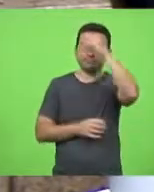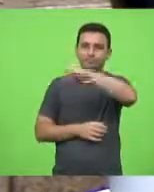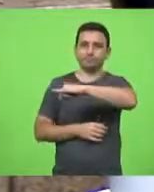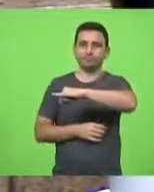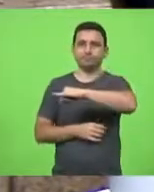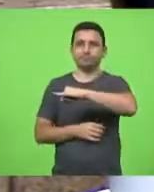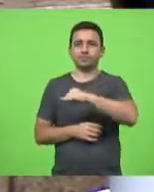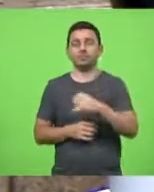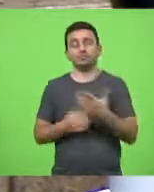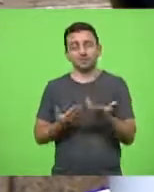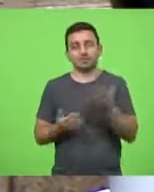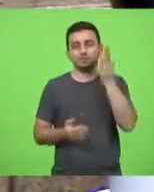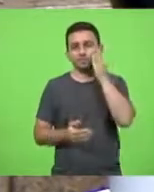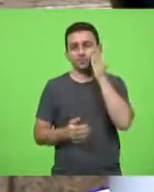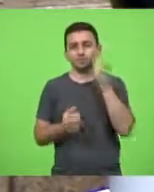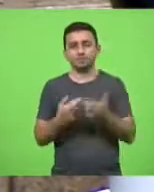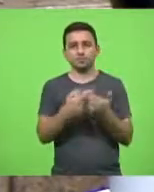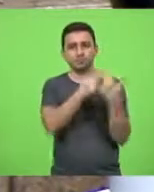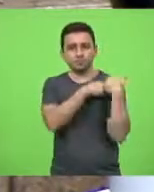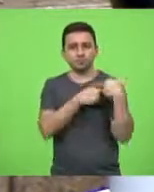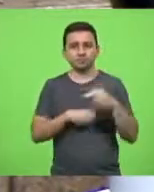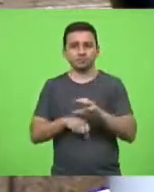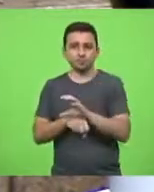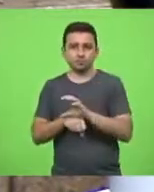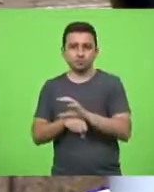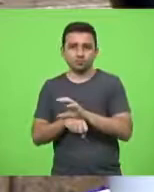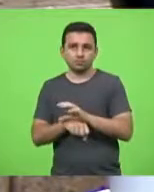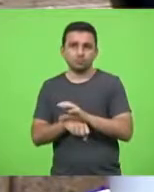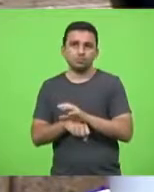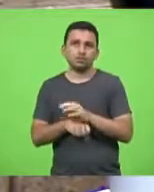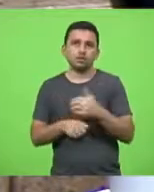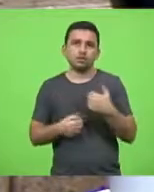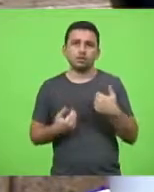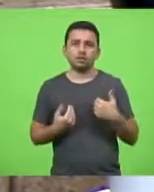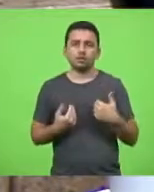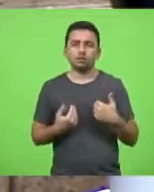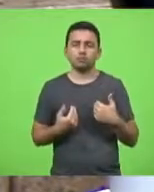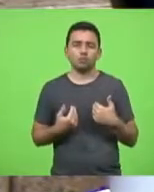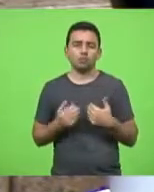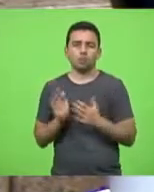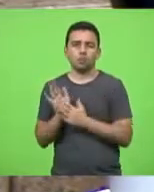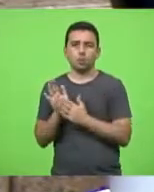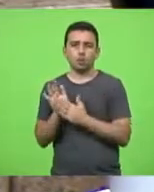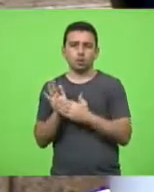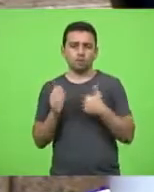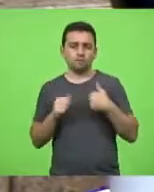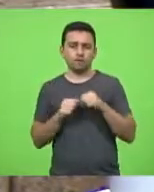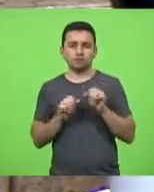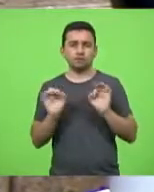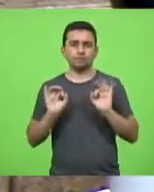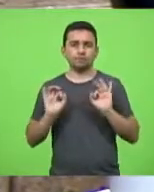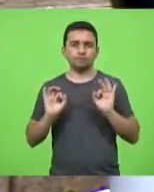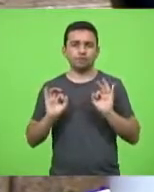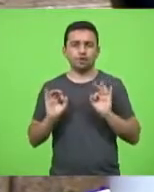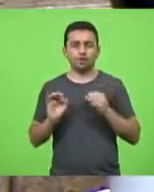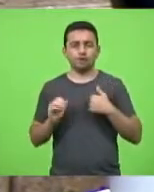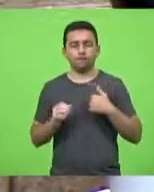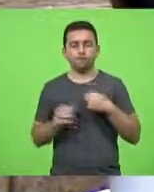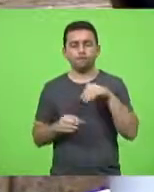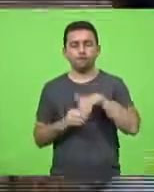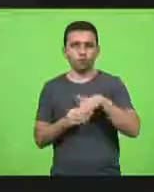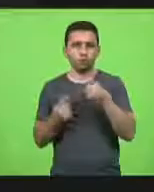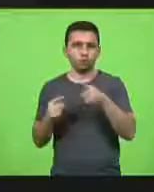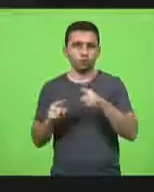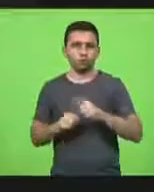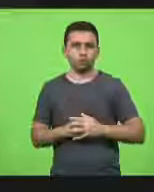dessa responsabilidade constitucional, é que eu não faço esse tipo de proposta. Então, por isso que estarei votando contra aqui. Obrigado,